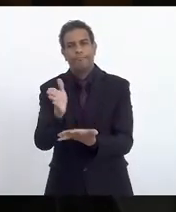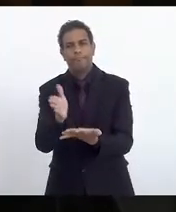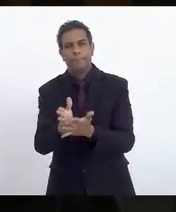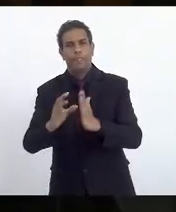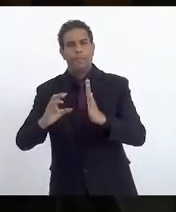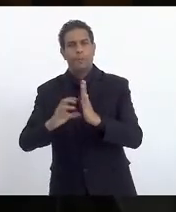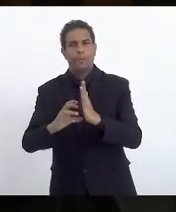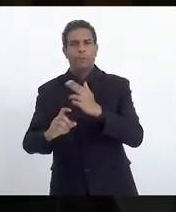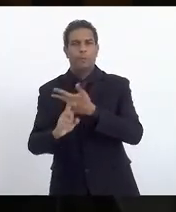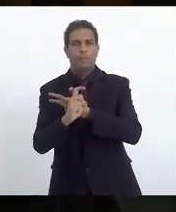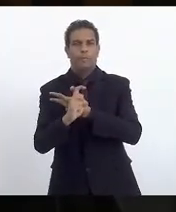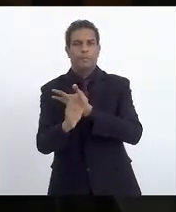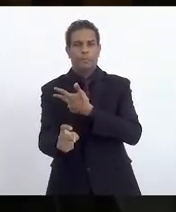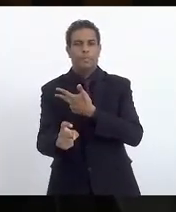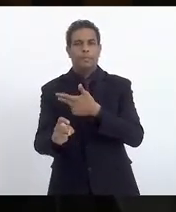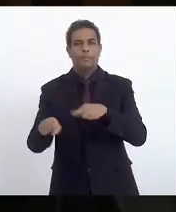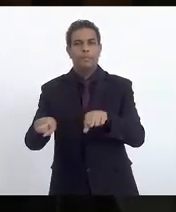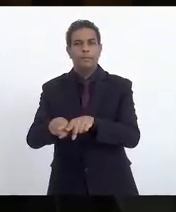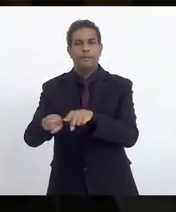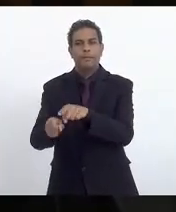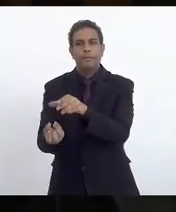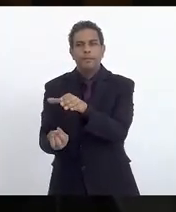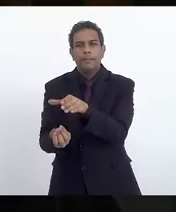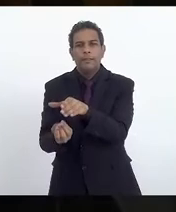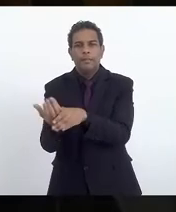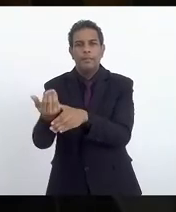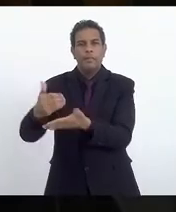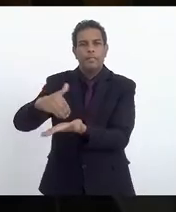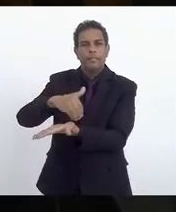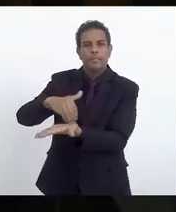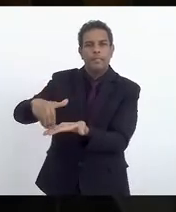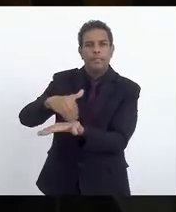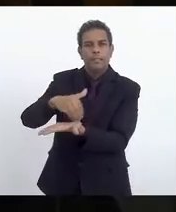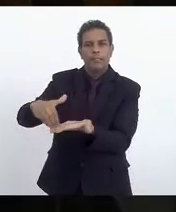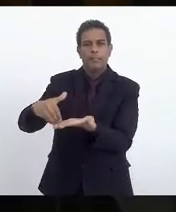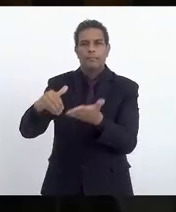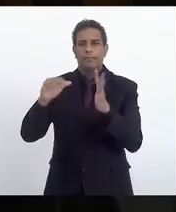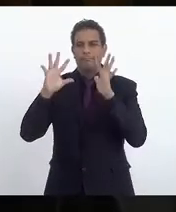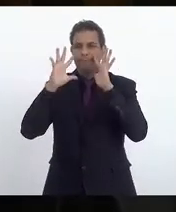executivo criando as secretarias extraordinárias mas